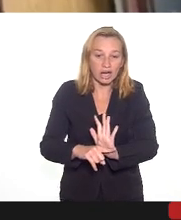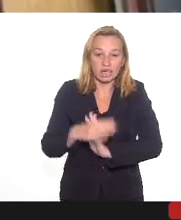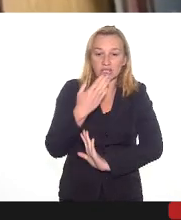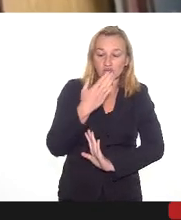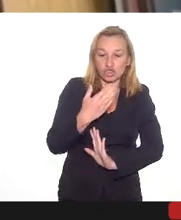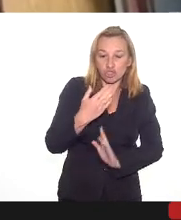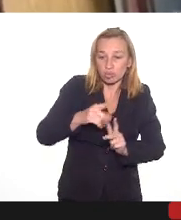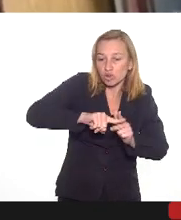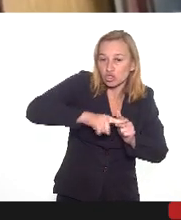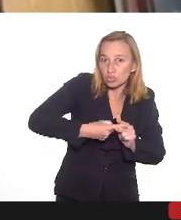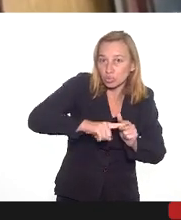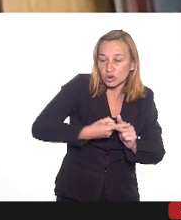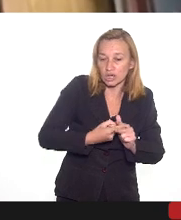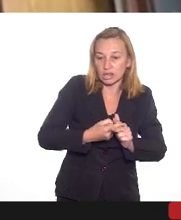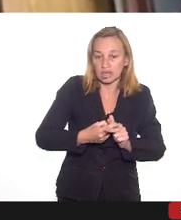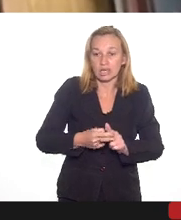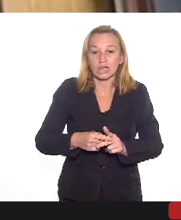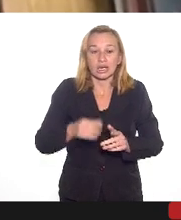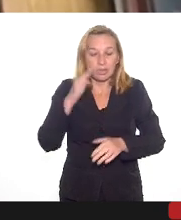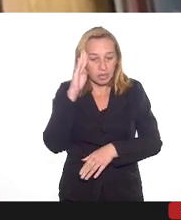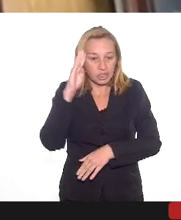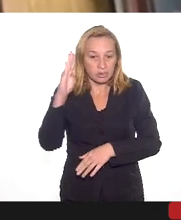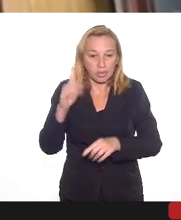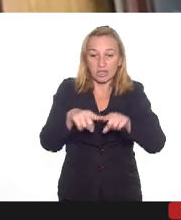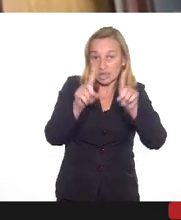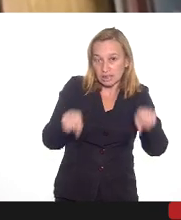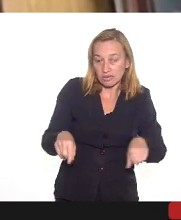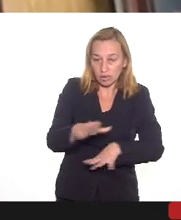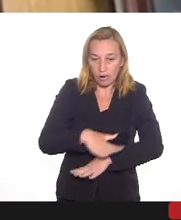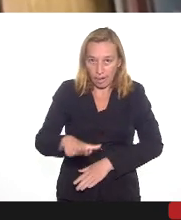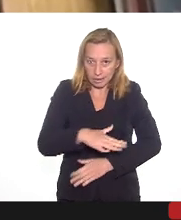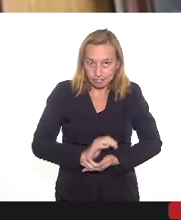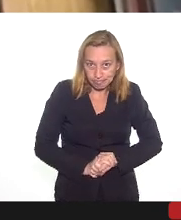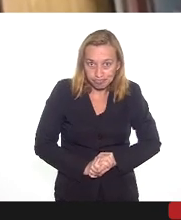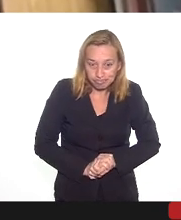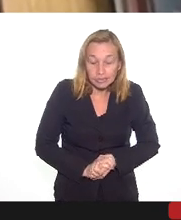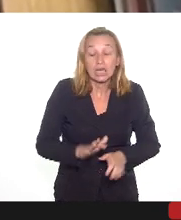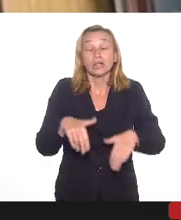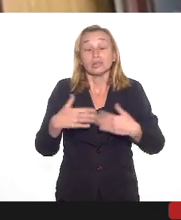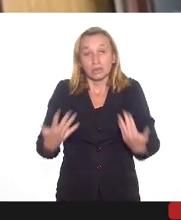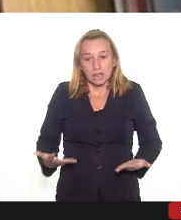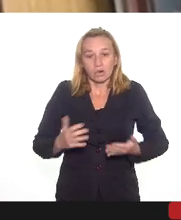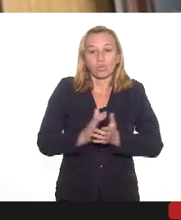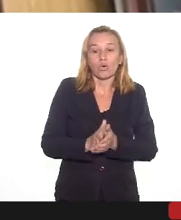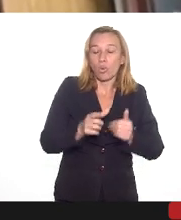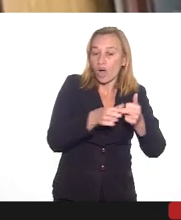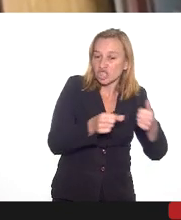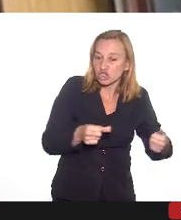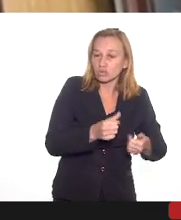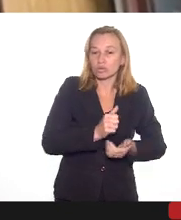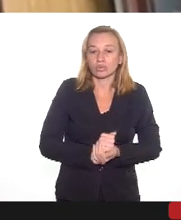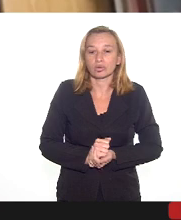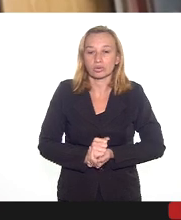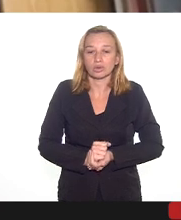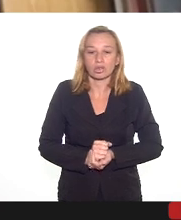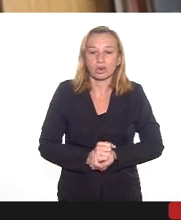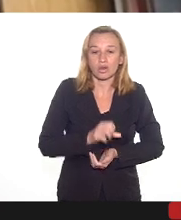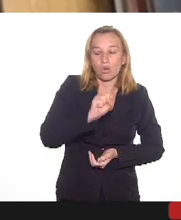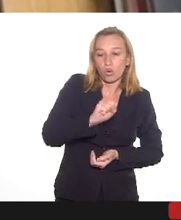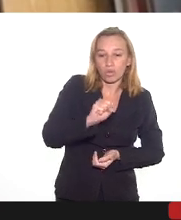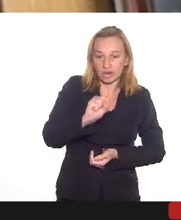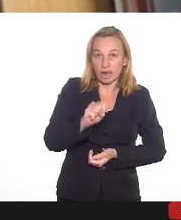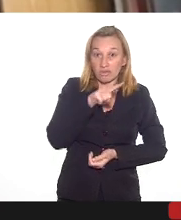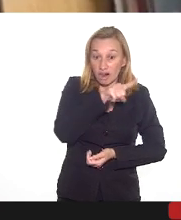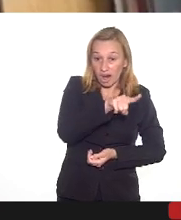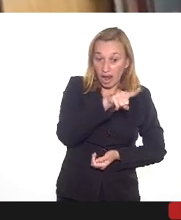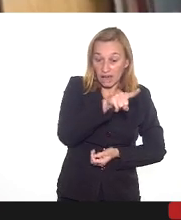esse tipo de alteração, especialmente em matéria de servidor. Então, assim, o artigo 8º lá